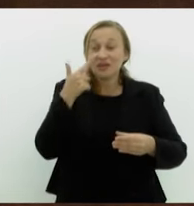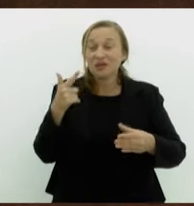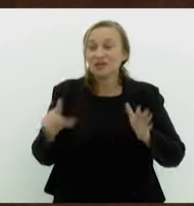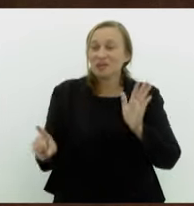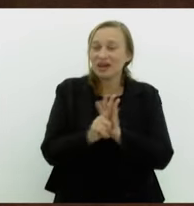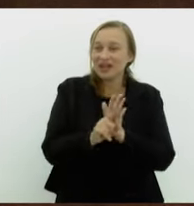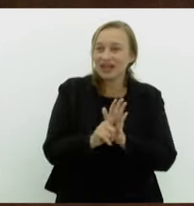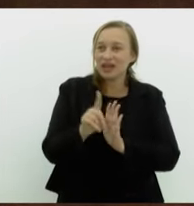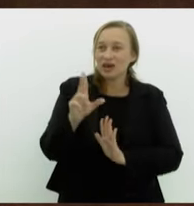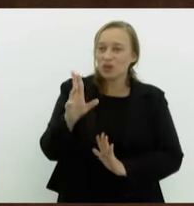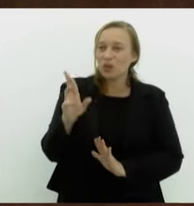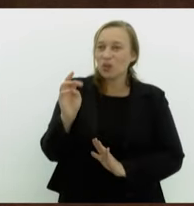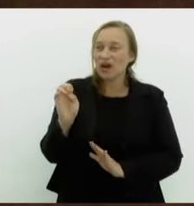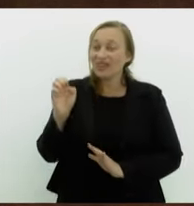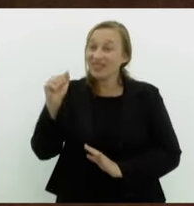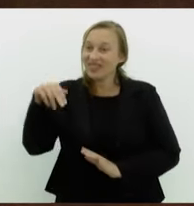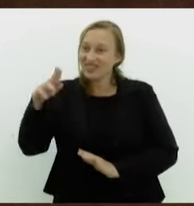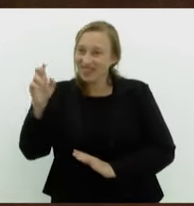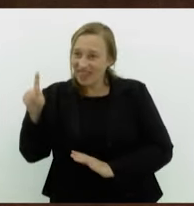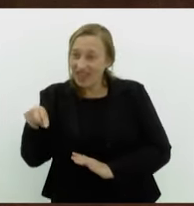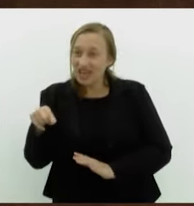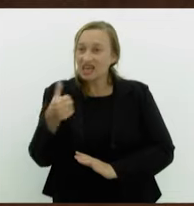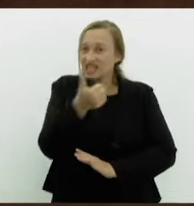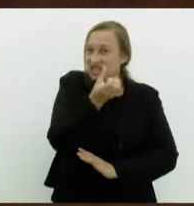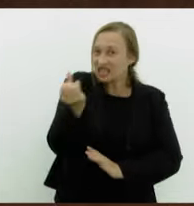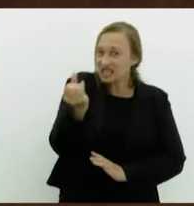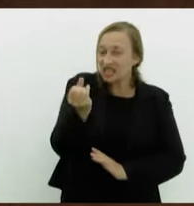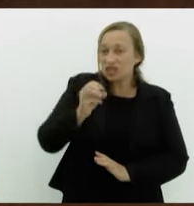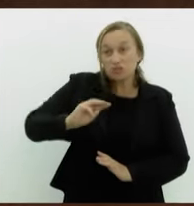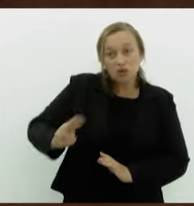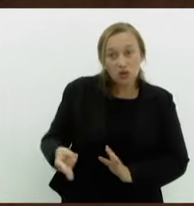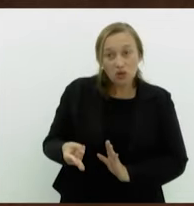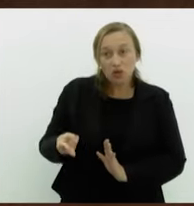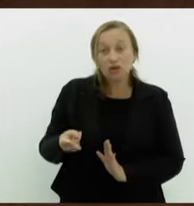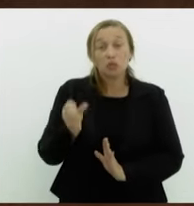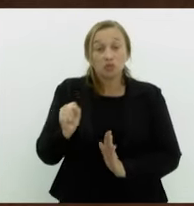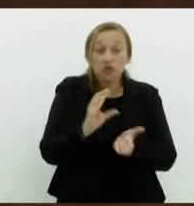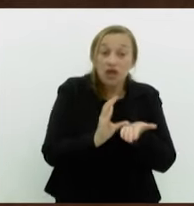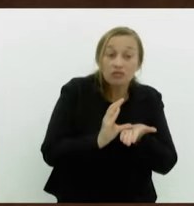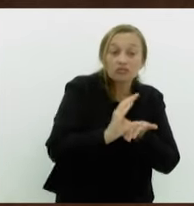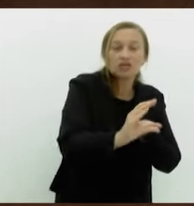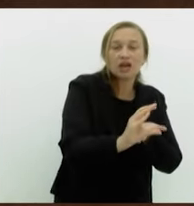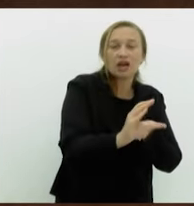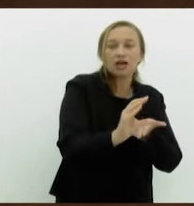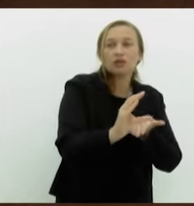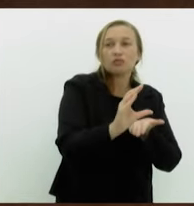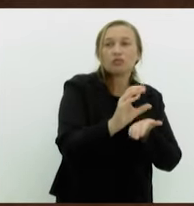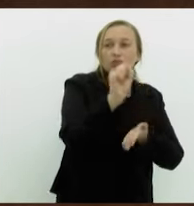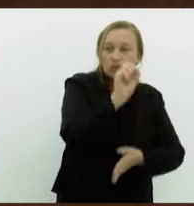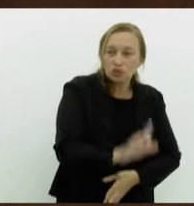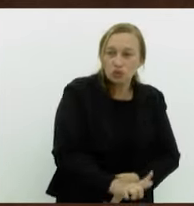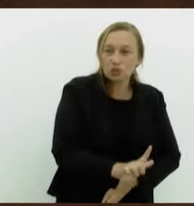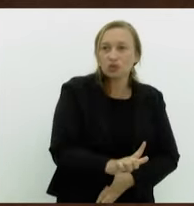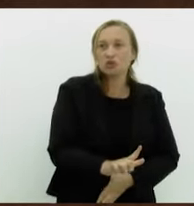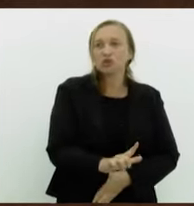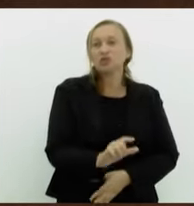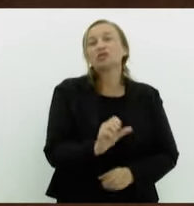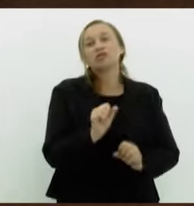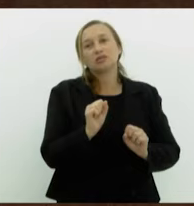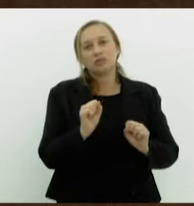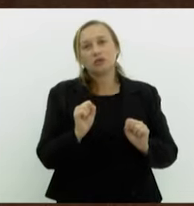tem 16 bilhões, poderia ajudar, né, destinando uma verbinha para o Sul, ver como as leis que aí estão já no talo